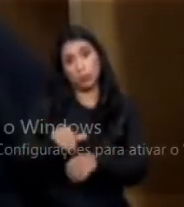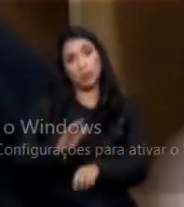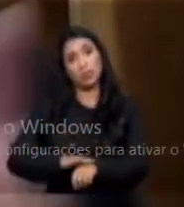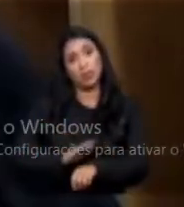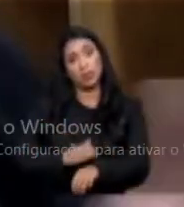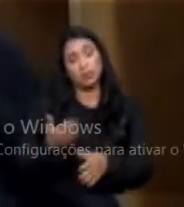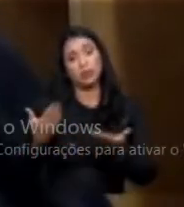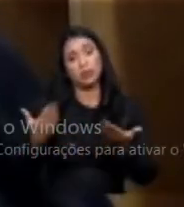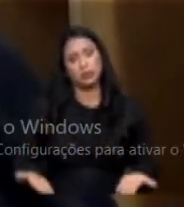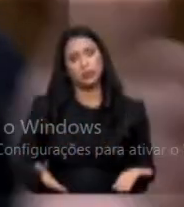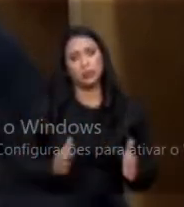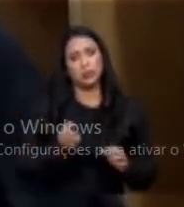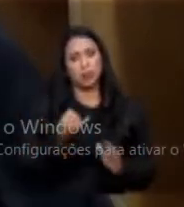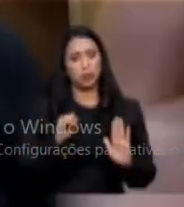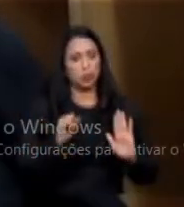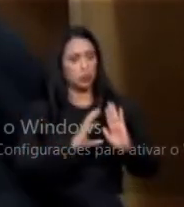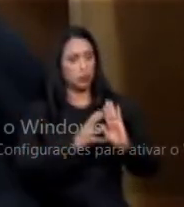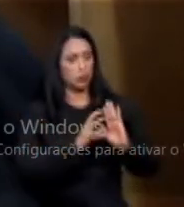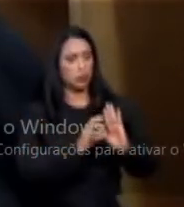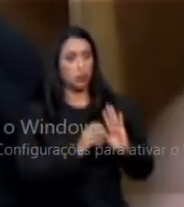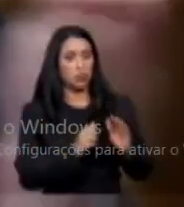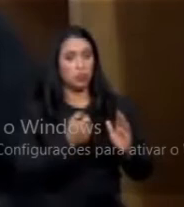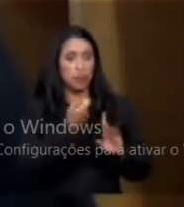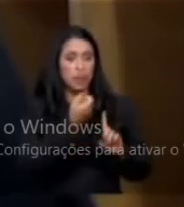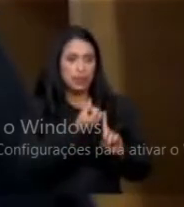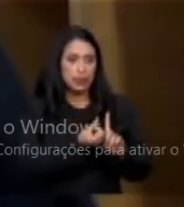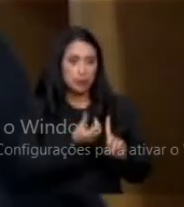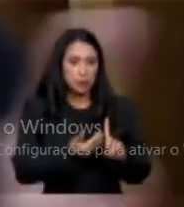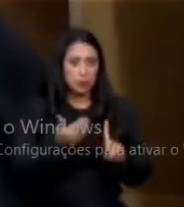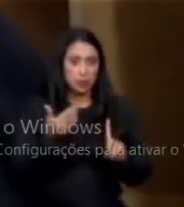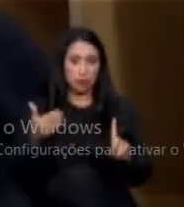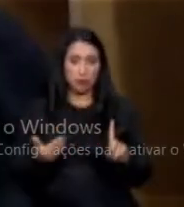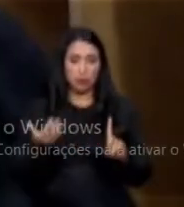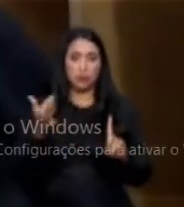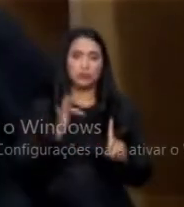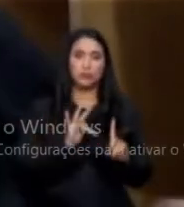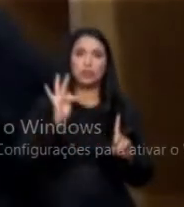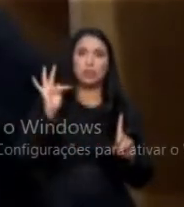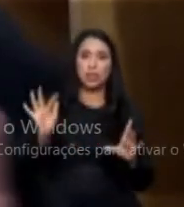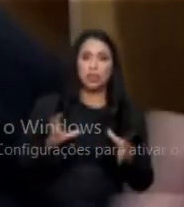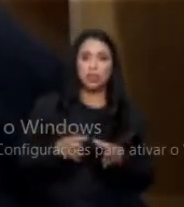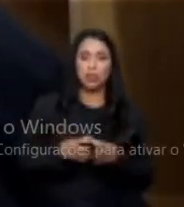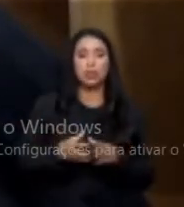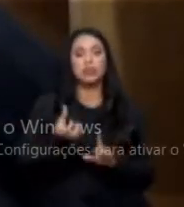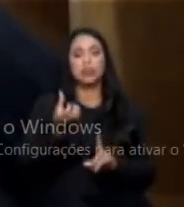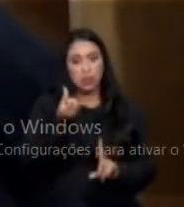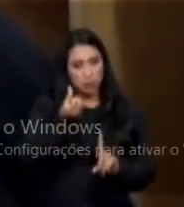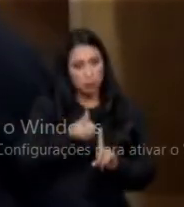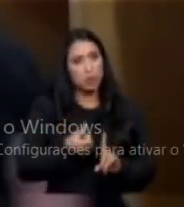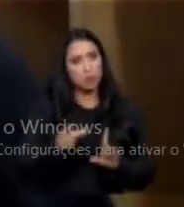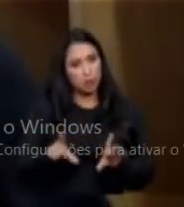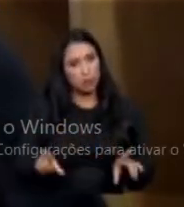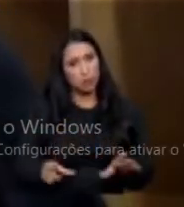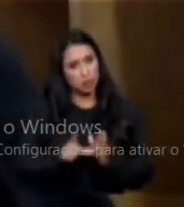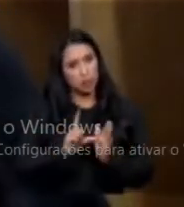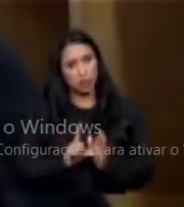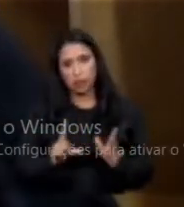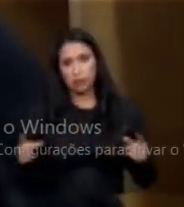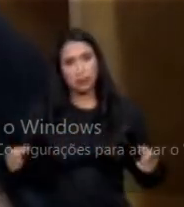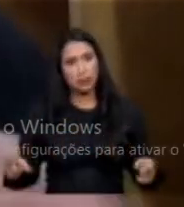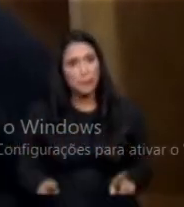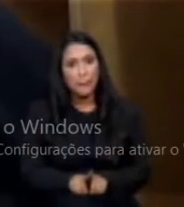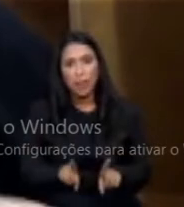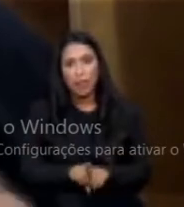os partidos têm que estar registrados 6 meses antes, as federações têm que estar registradas 6 meses antes. É uma